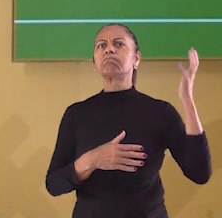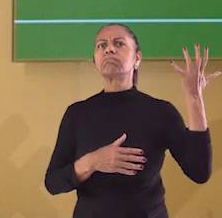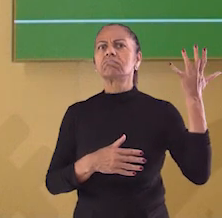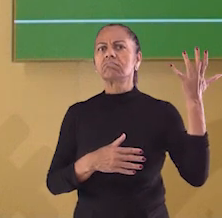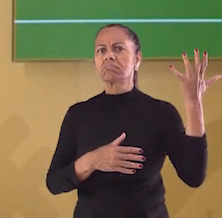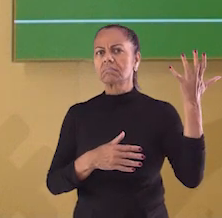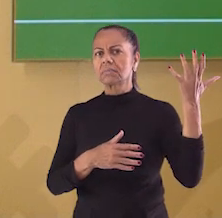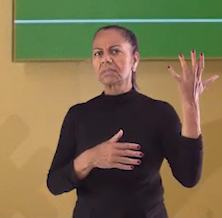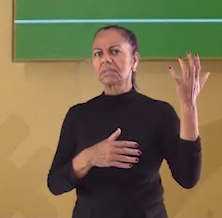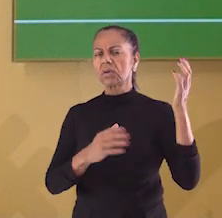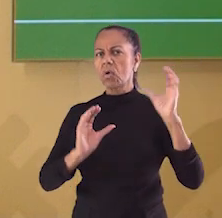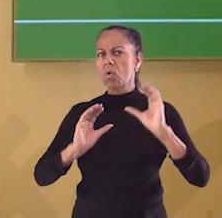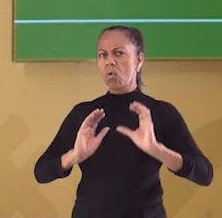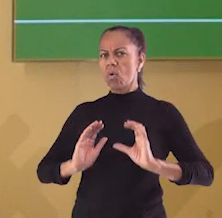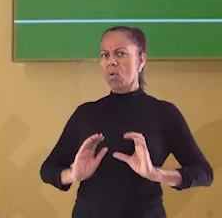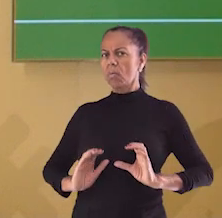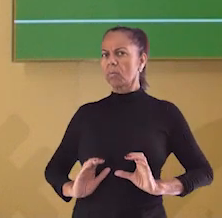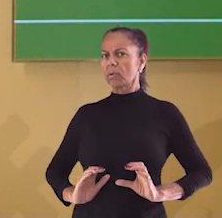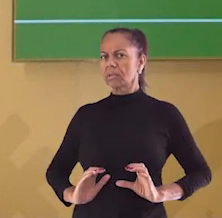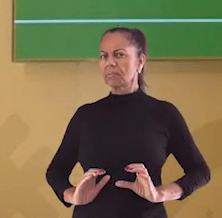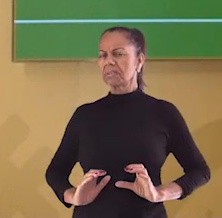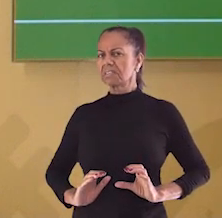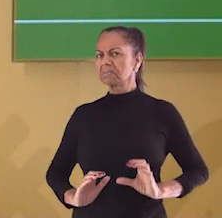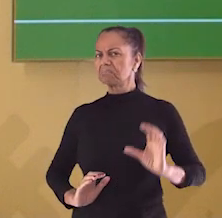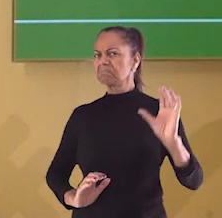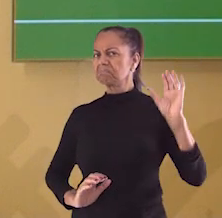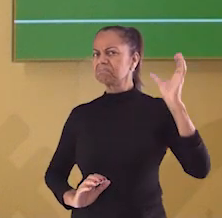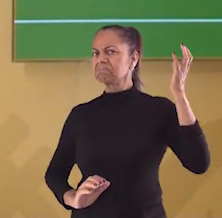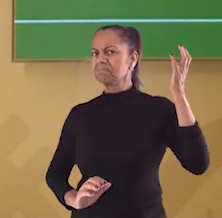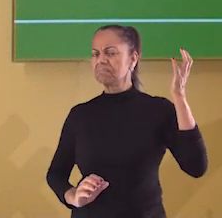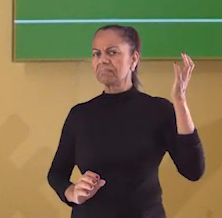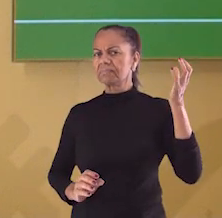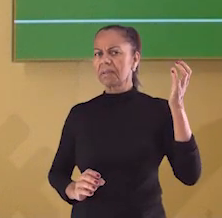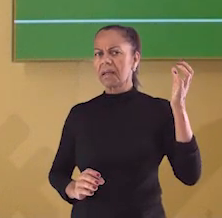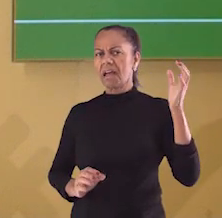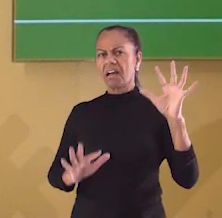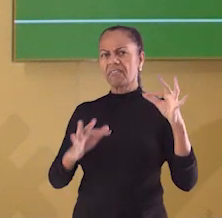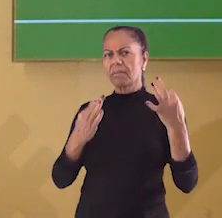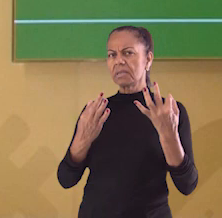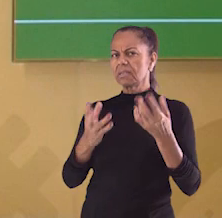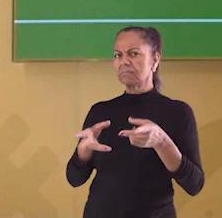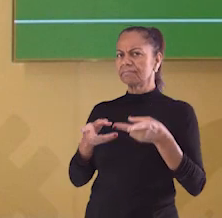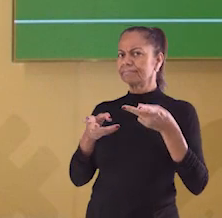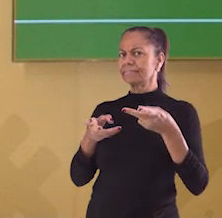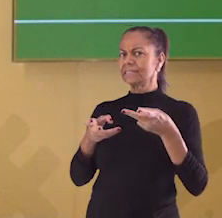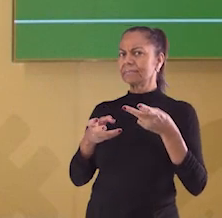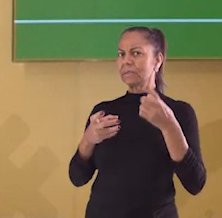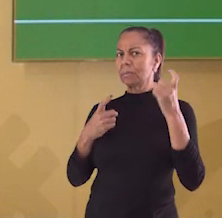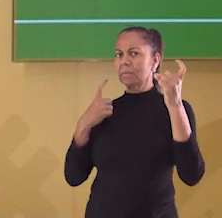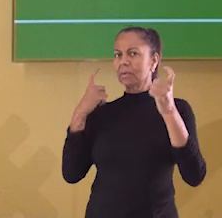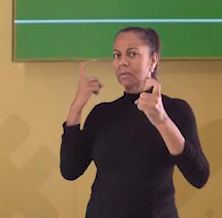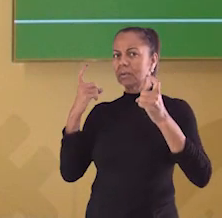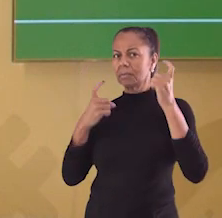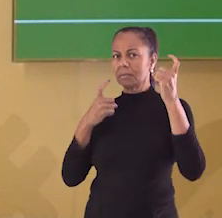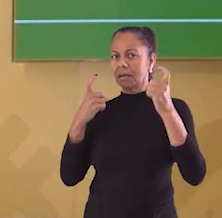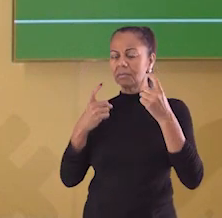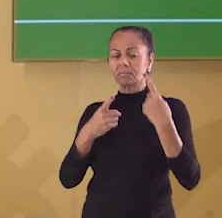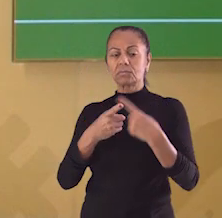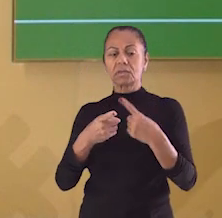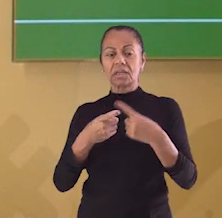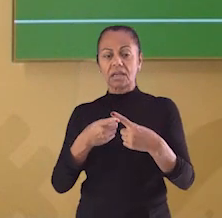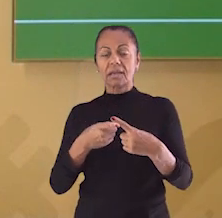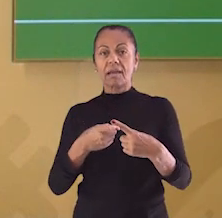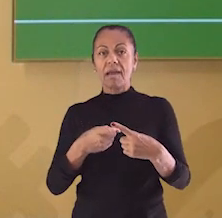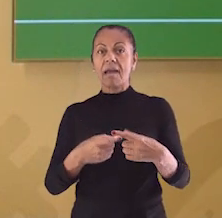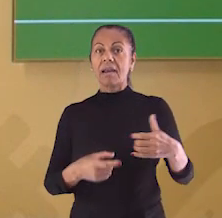um comportamento que preocupa os pais, né? Ela passou a não gostar do próprio corpo. Isso porque agora, com 15